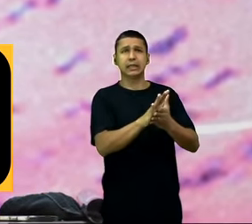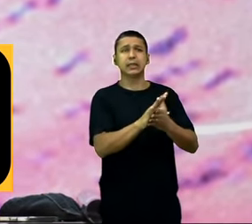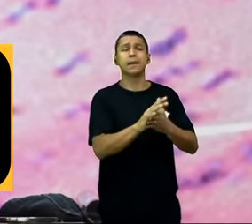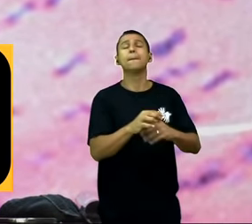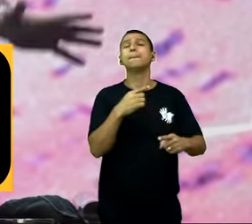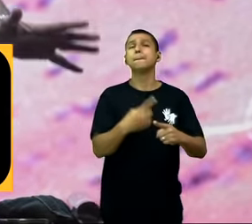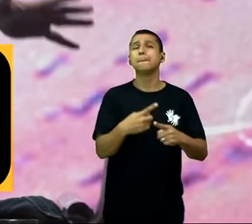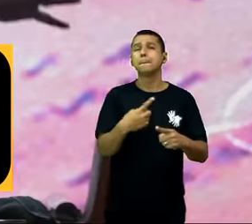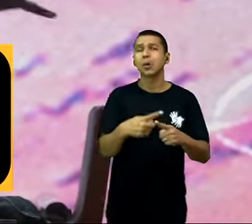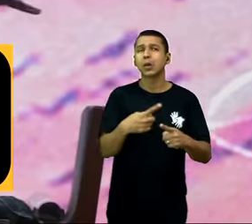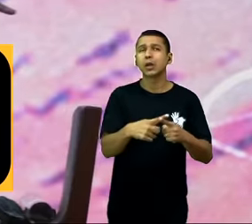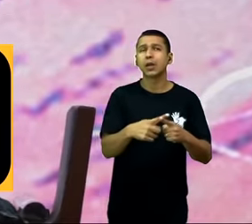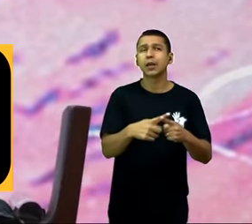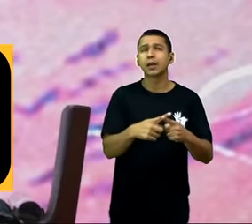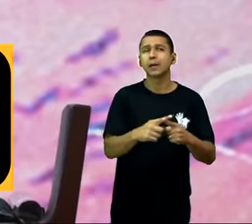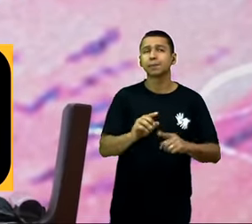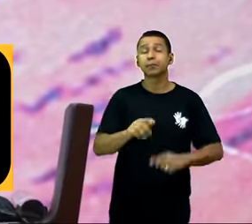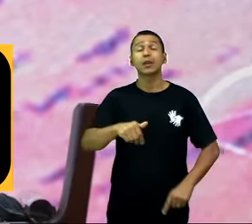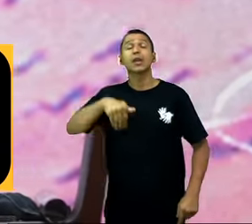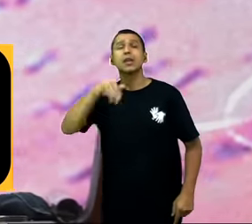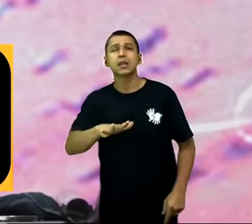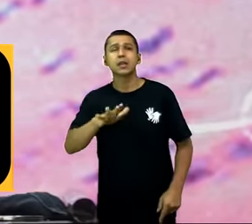quem envia provê.